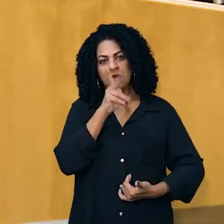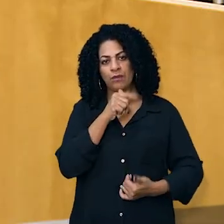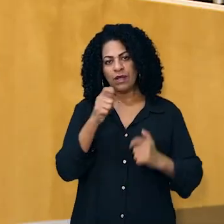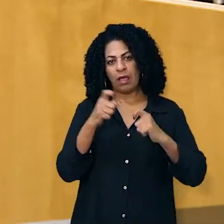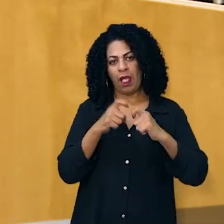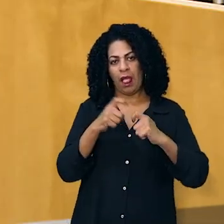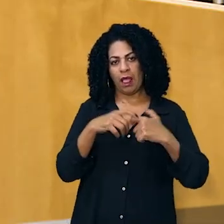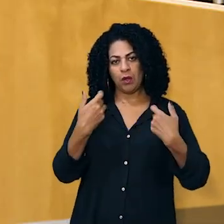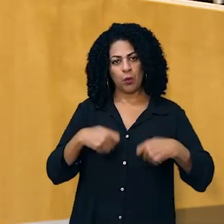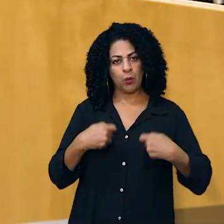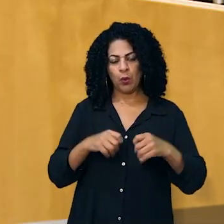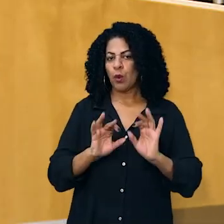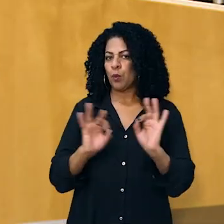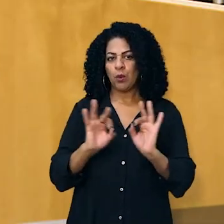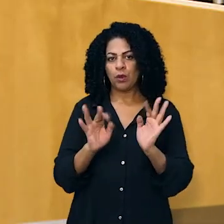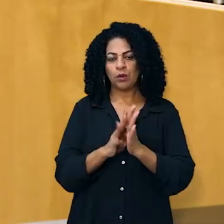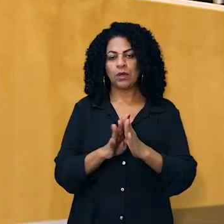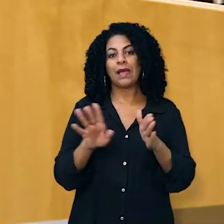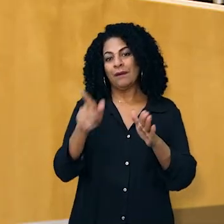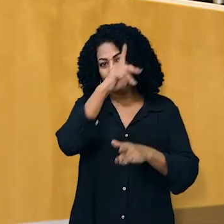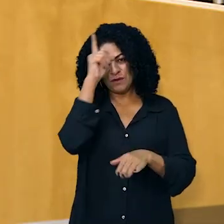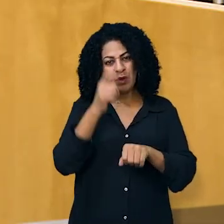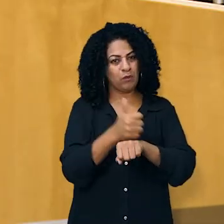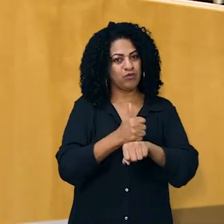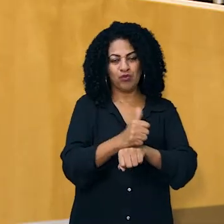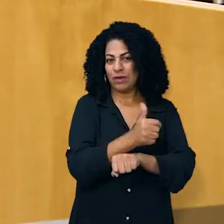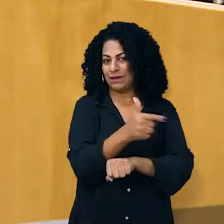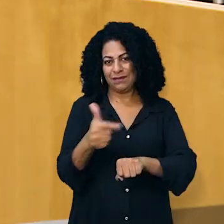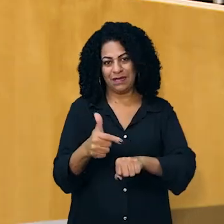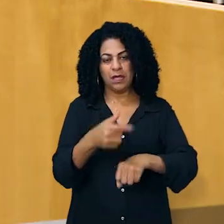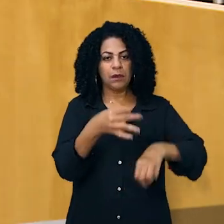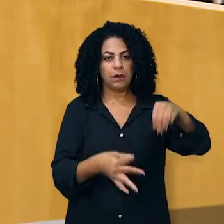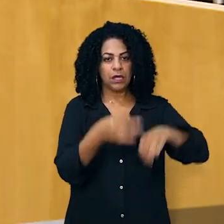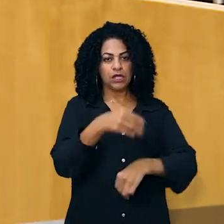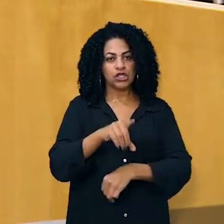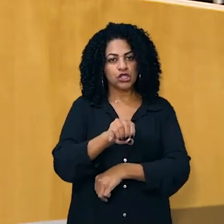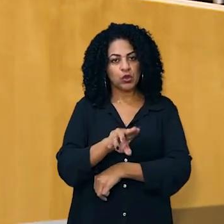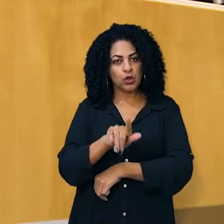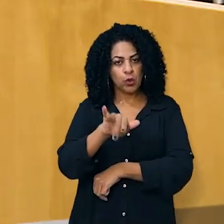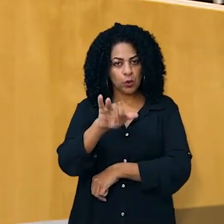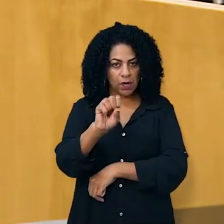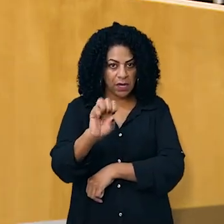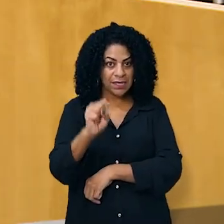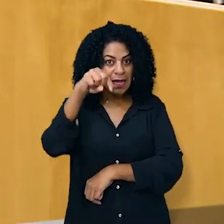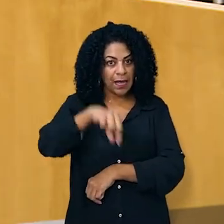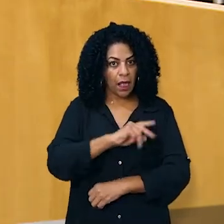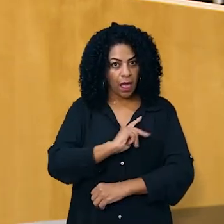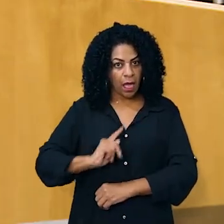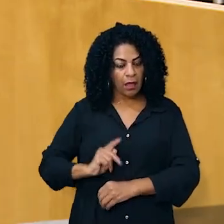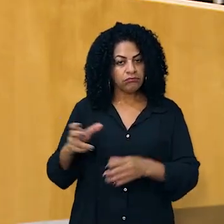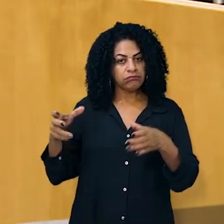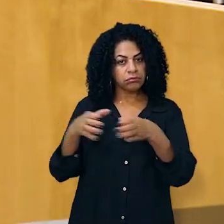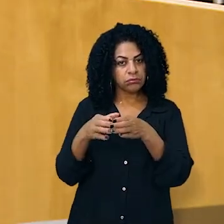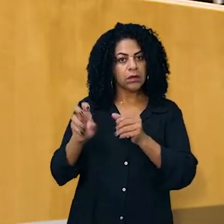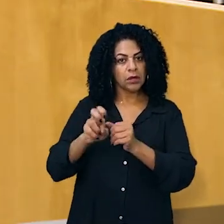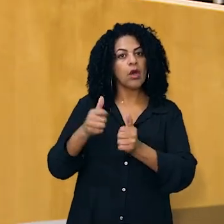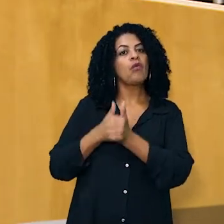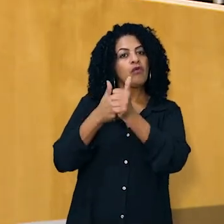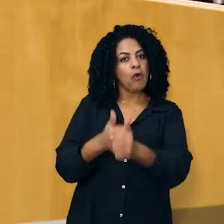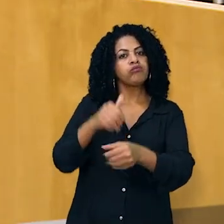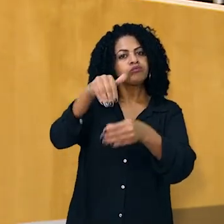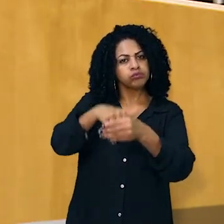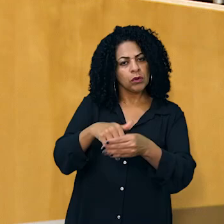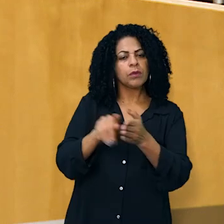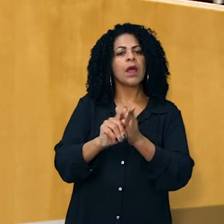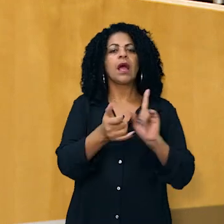e insuficiência de profissionais. O ministro Douglas Alencar, presidente aqui da 5ª Turma, acompanhou o voto. A